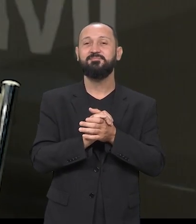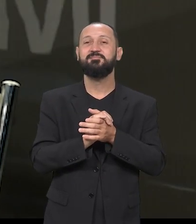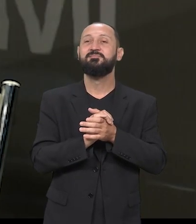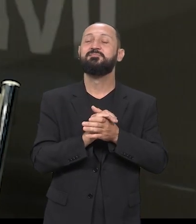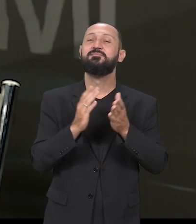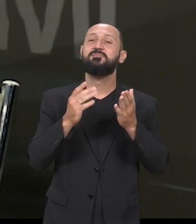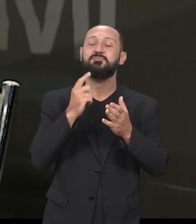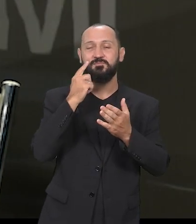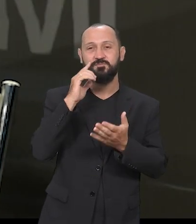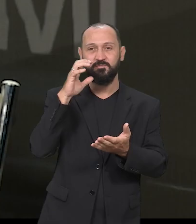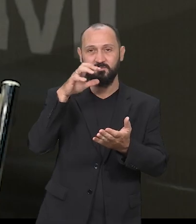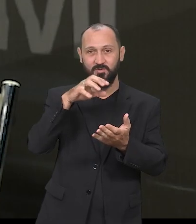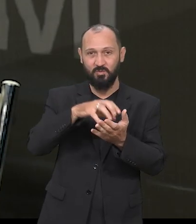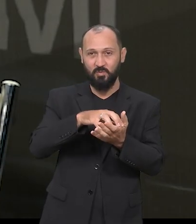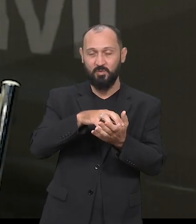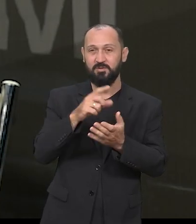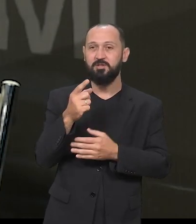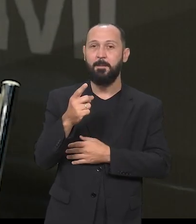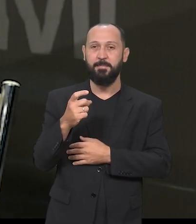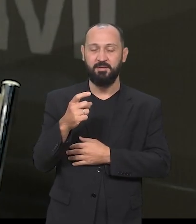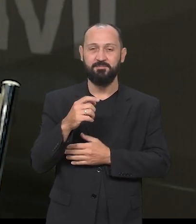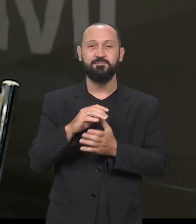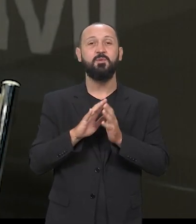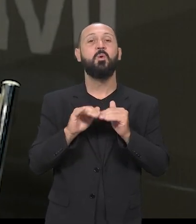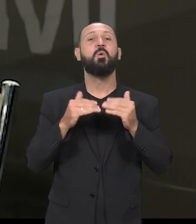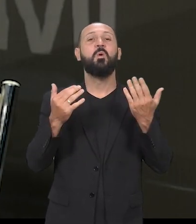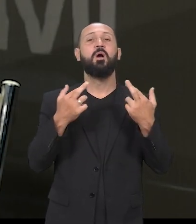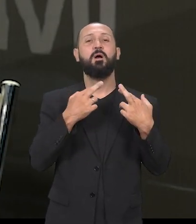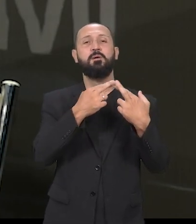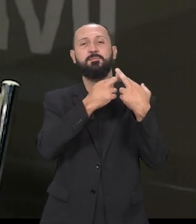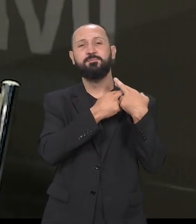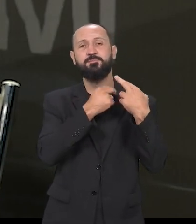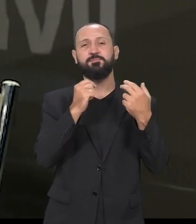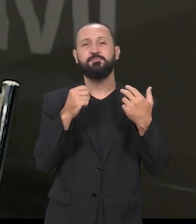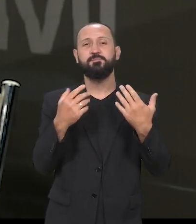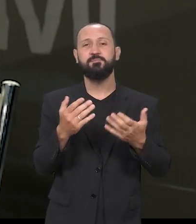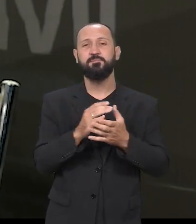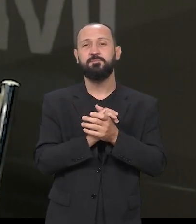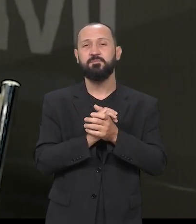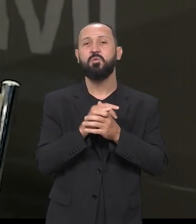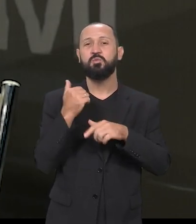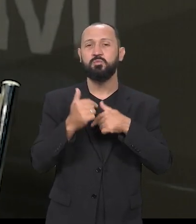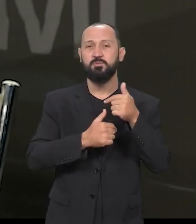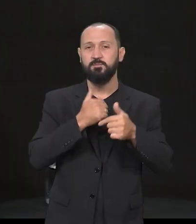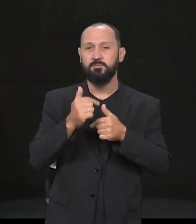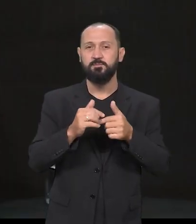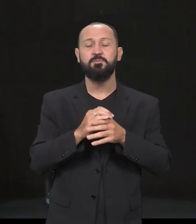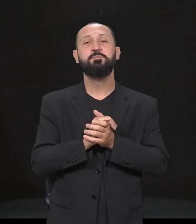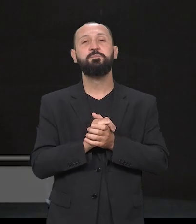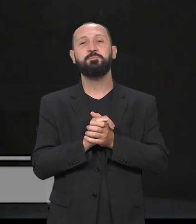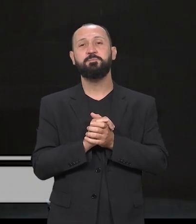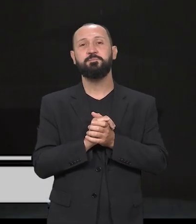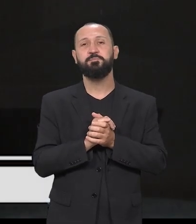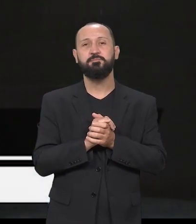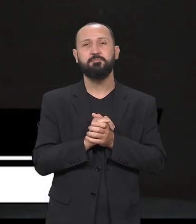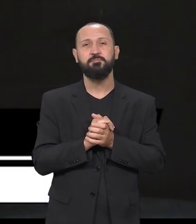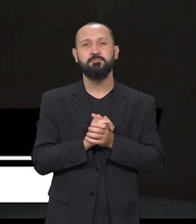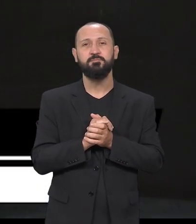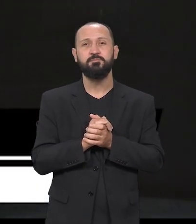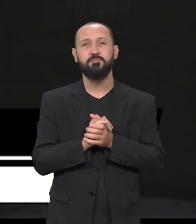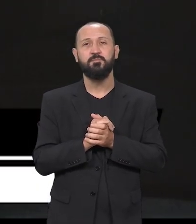é chefe do Núcleo de Balística. Quais atribuições é o seu trabalho lá? Então,